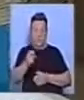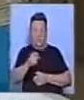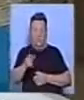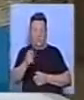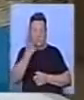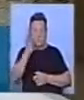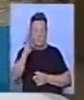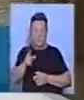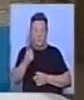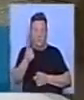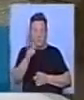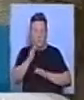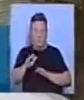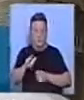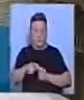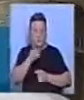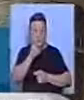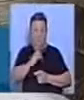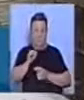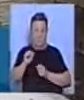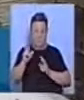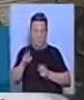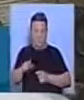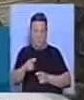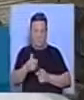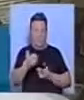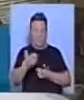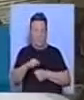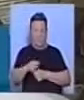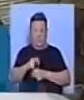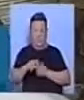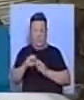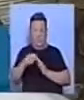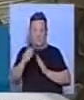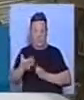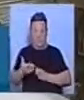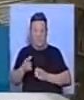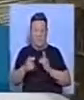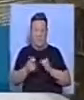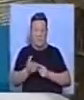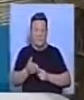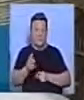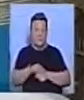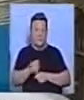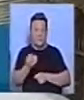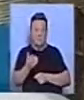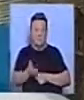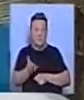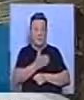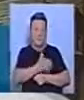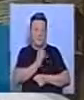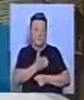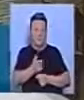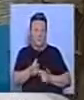protagonista de uma exposição sobre o tópico sobre o outro ao edifício mas também sobre os edifícios que o antes